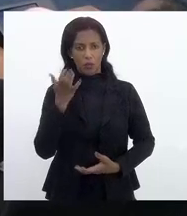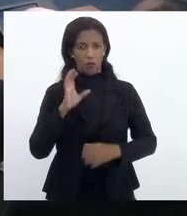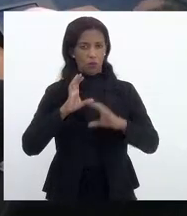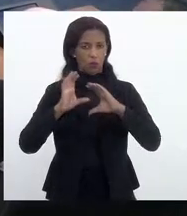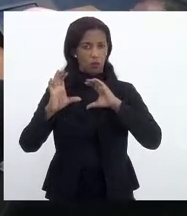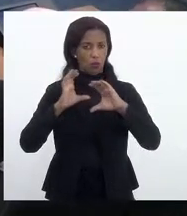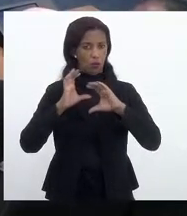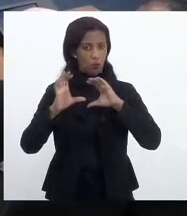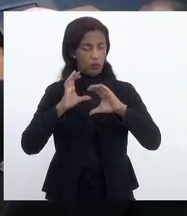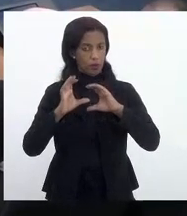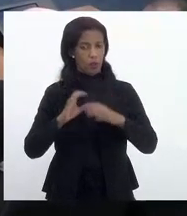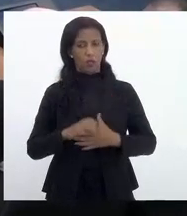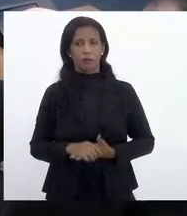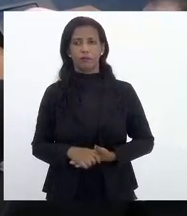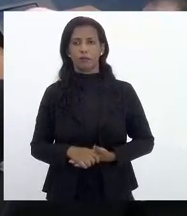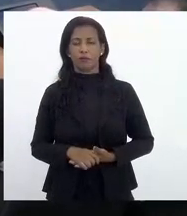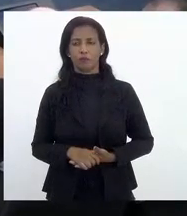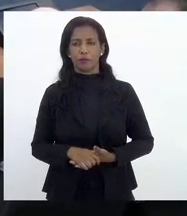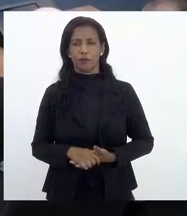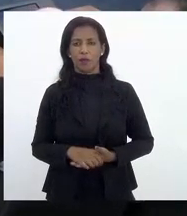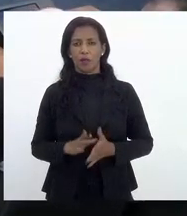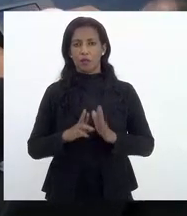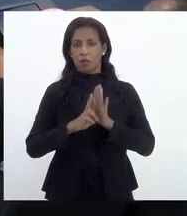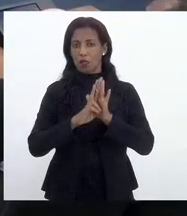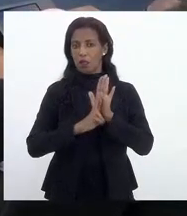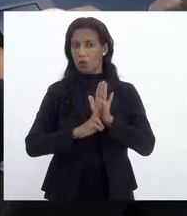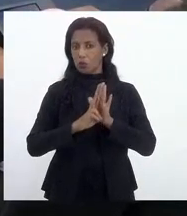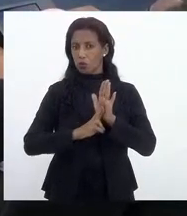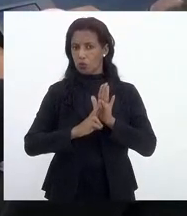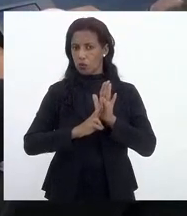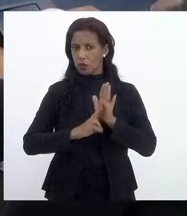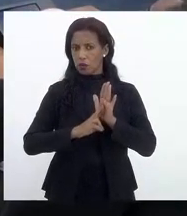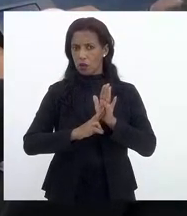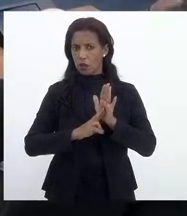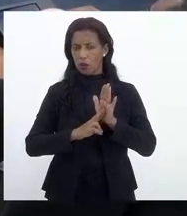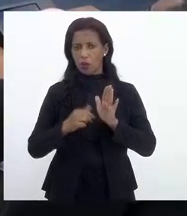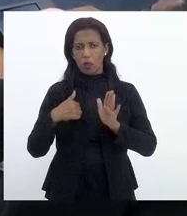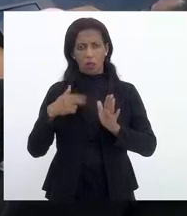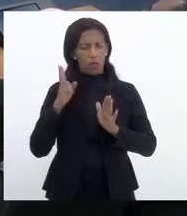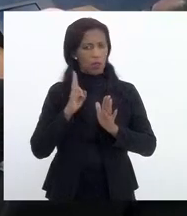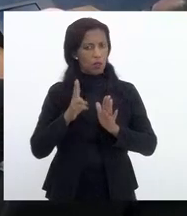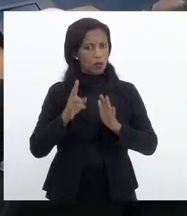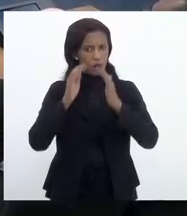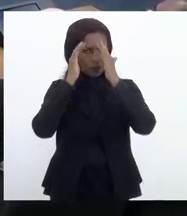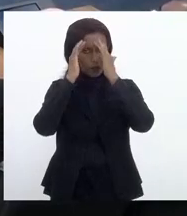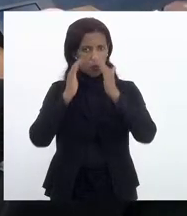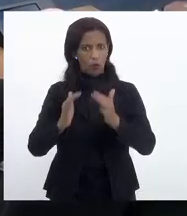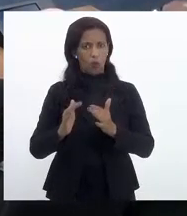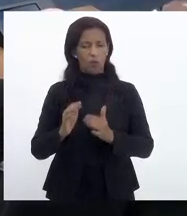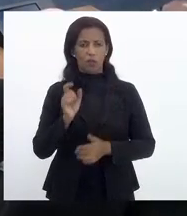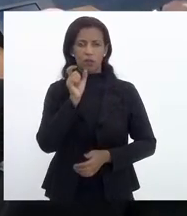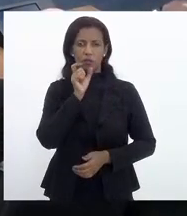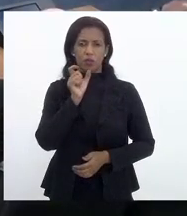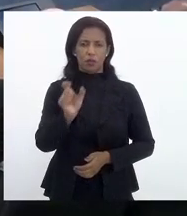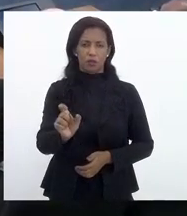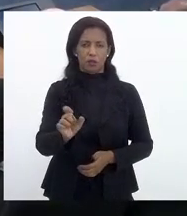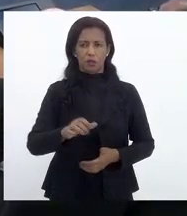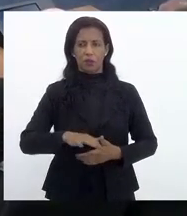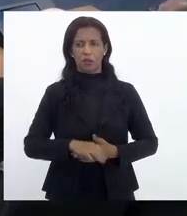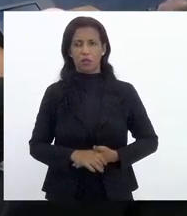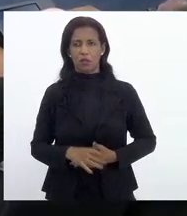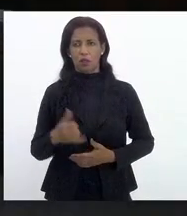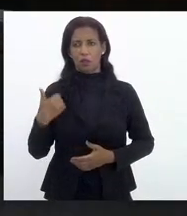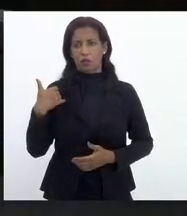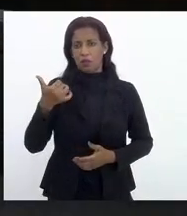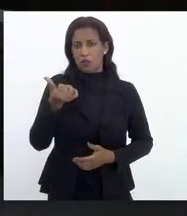aqui essa resolução Eu nunca eu sempre honro pela minha palavra sempre tenho